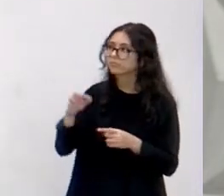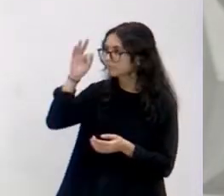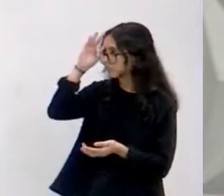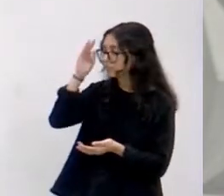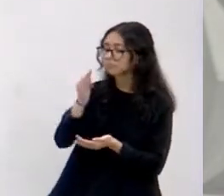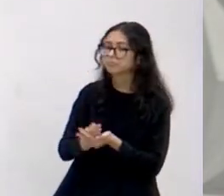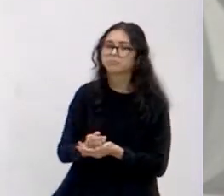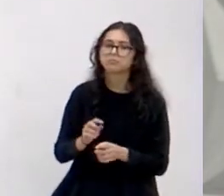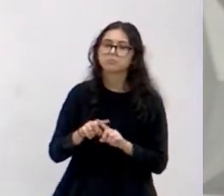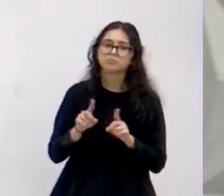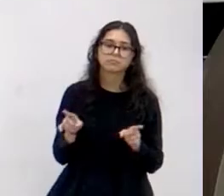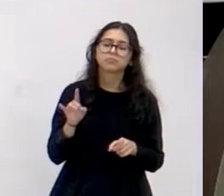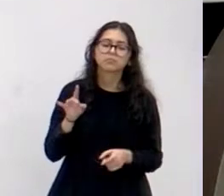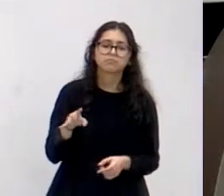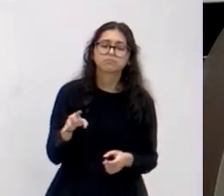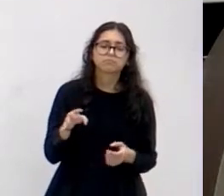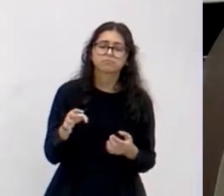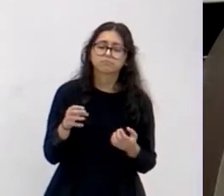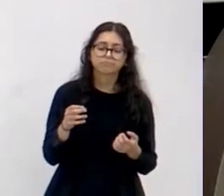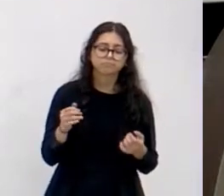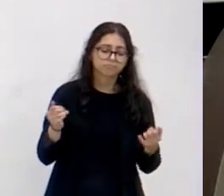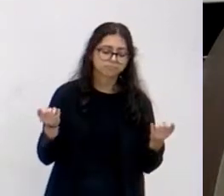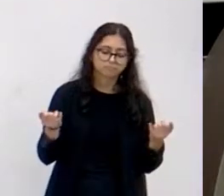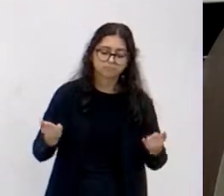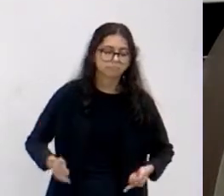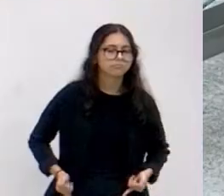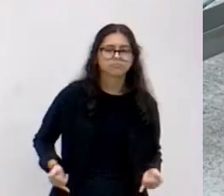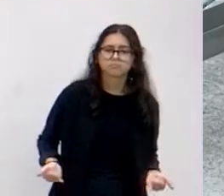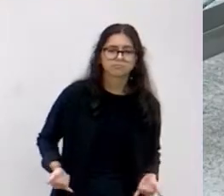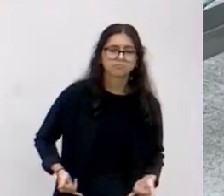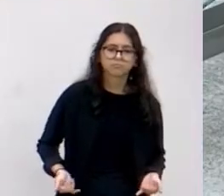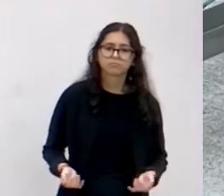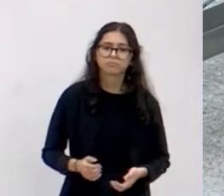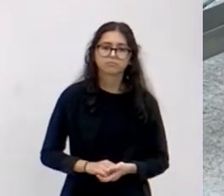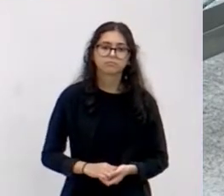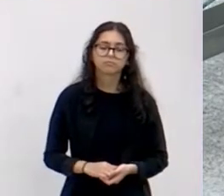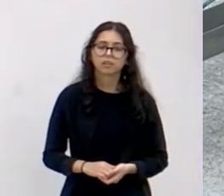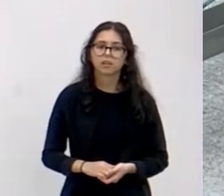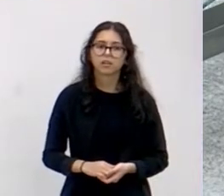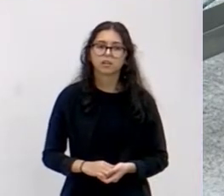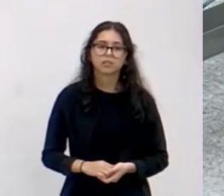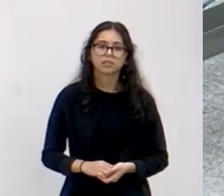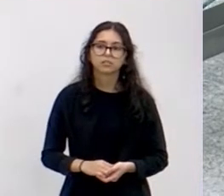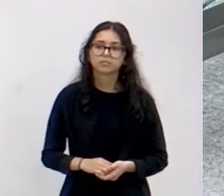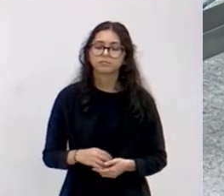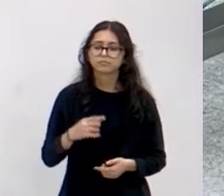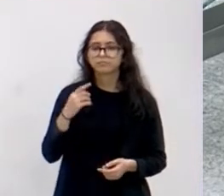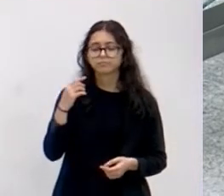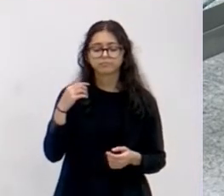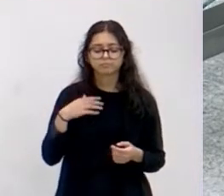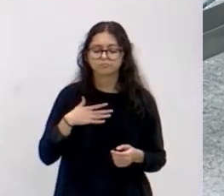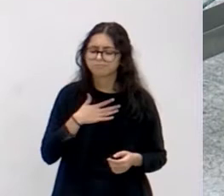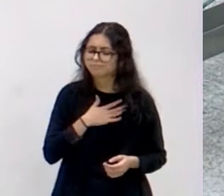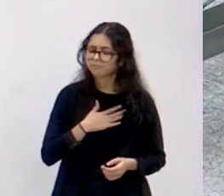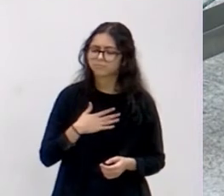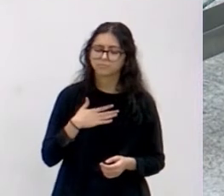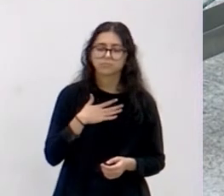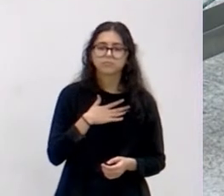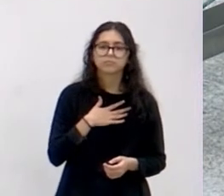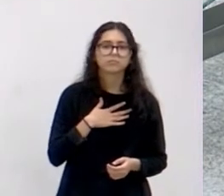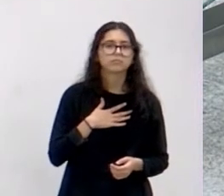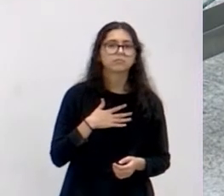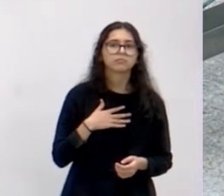estou cansado de lidar com esse mesmo problema de me sentir enganado de me sentir enganada além